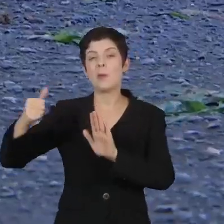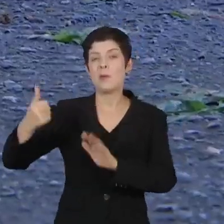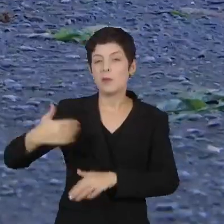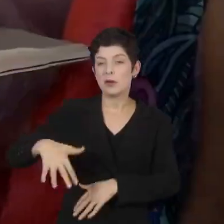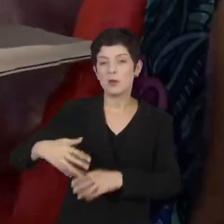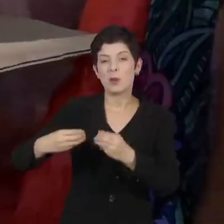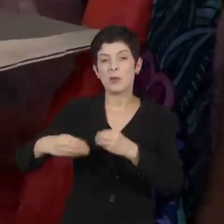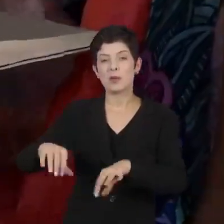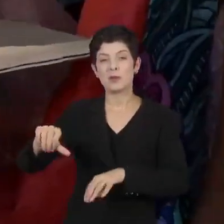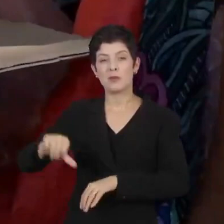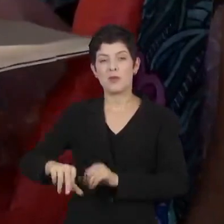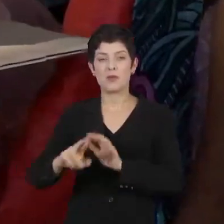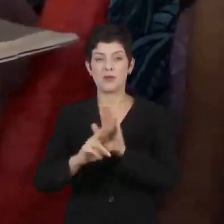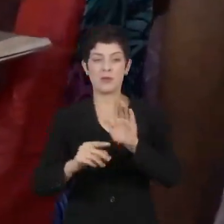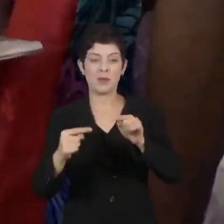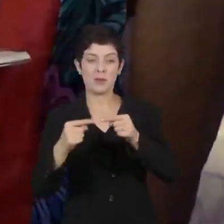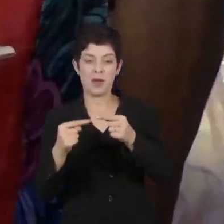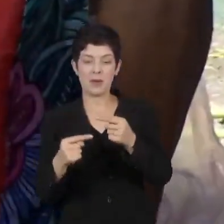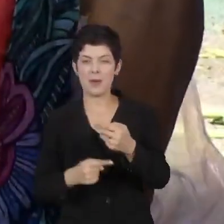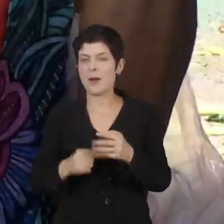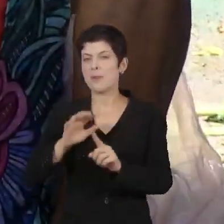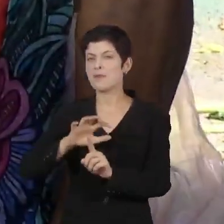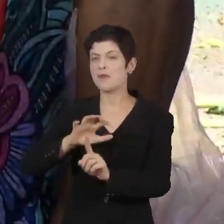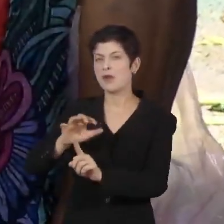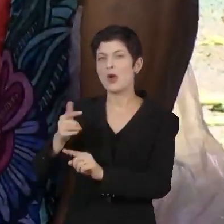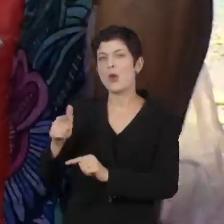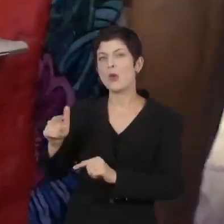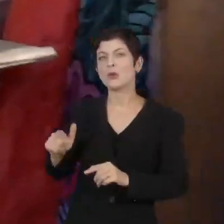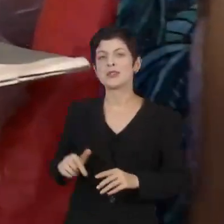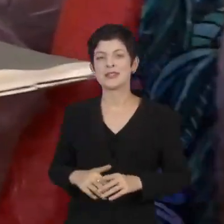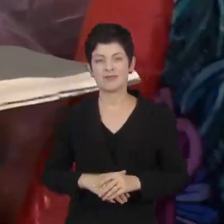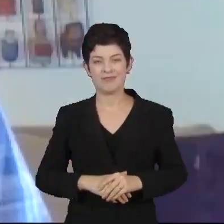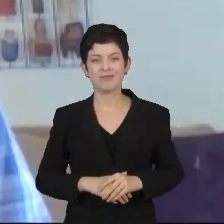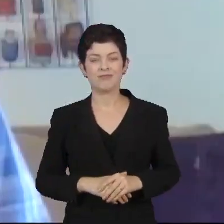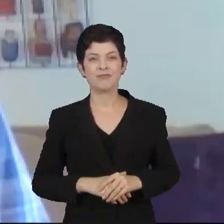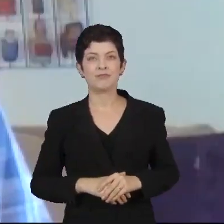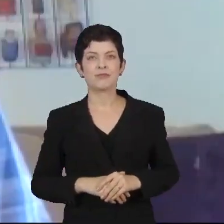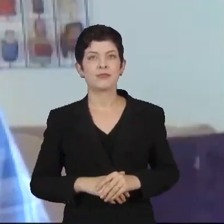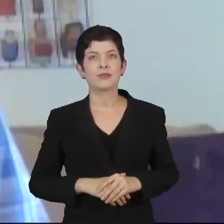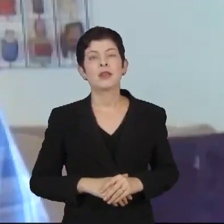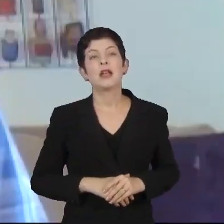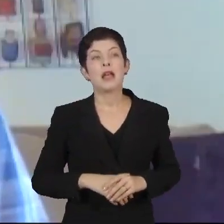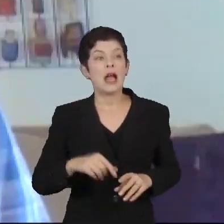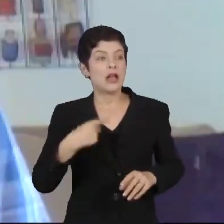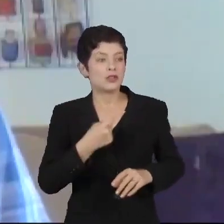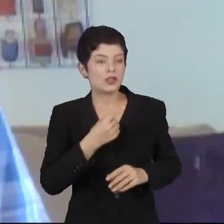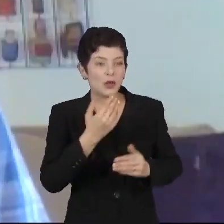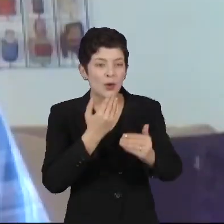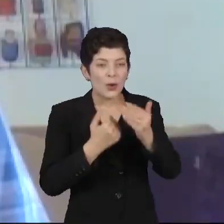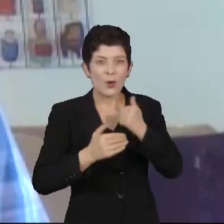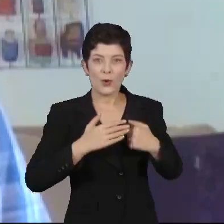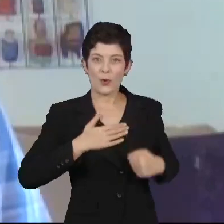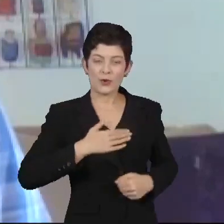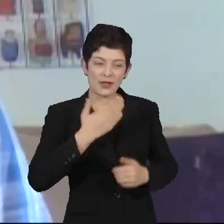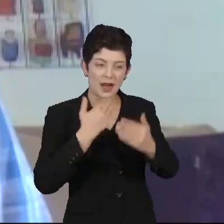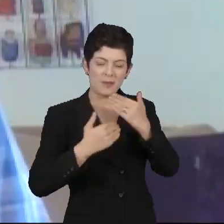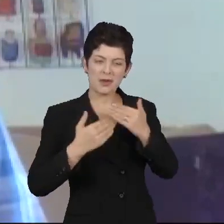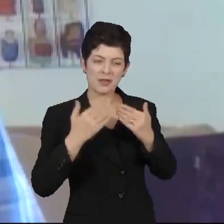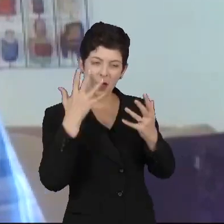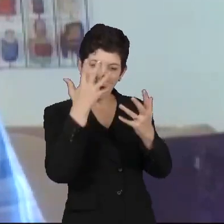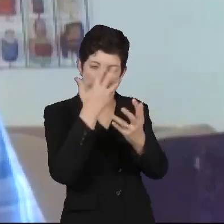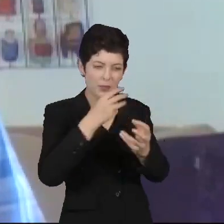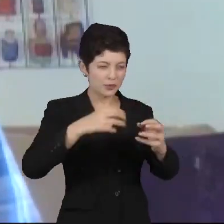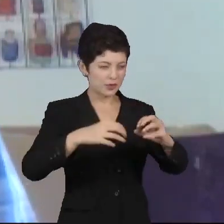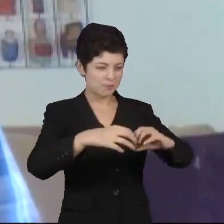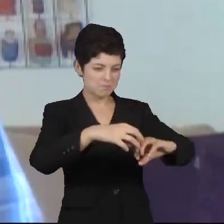com o relatório. Mas há outras razões. Temos uma predileção por alimentos que têm uma